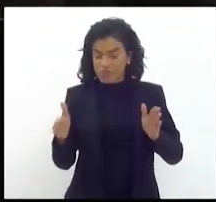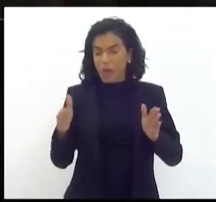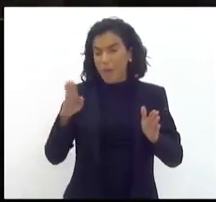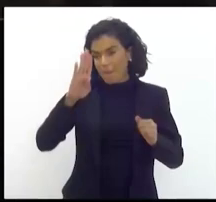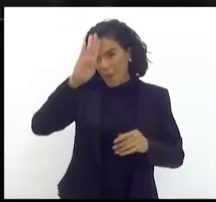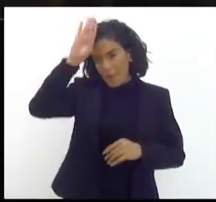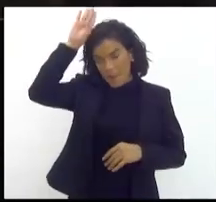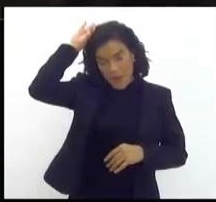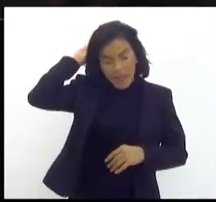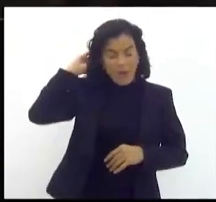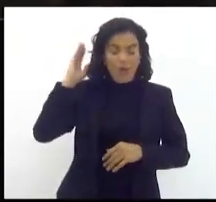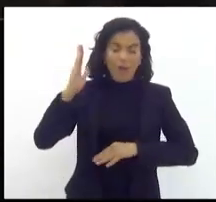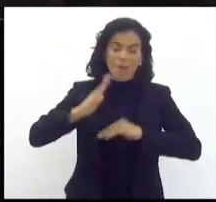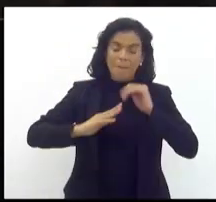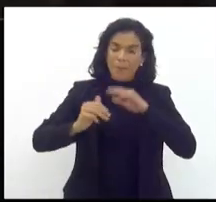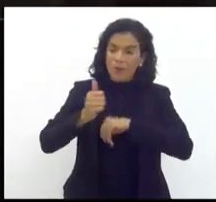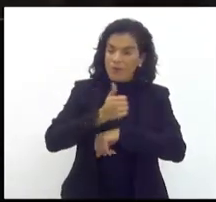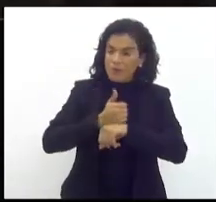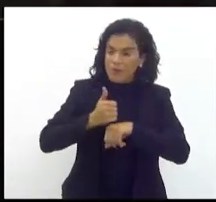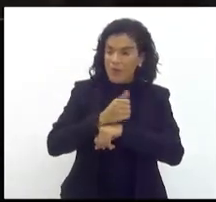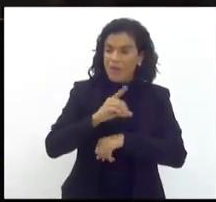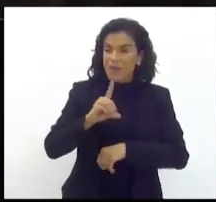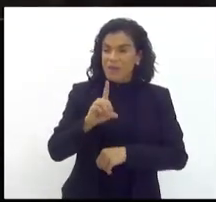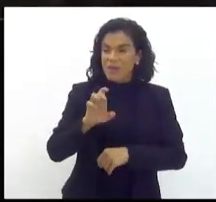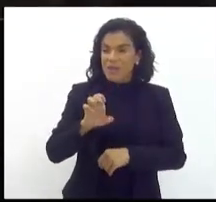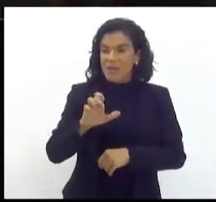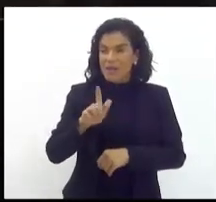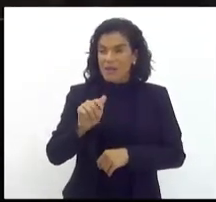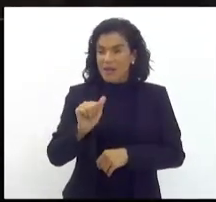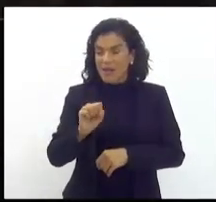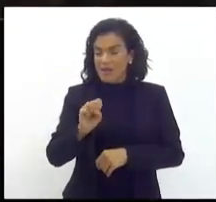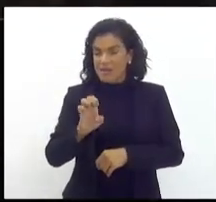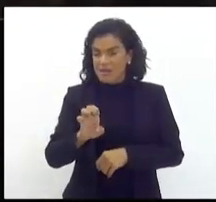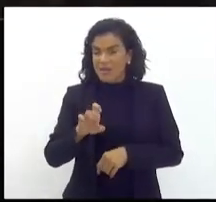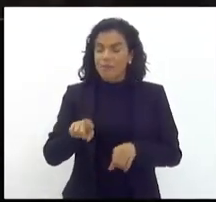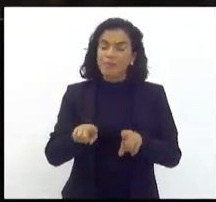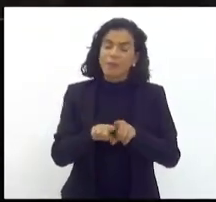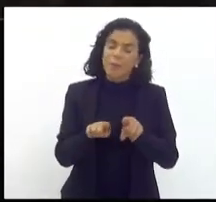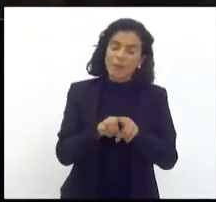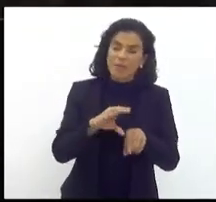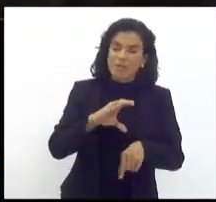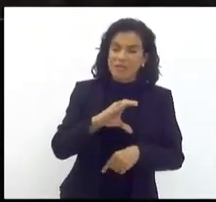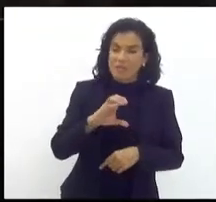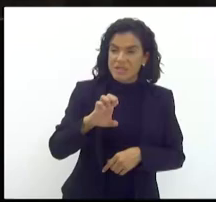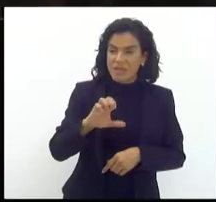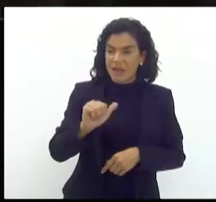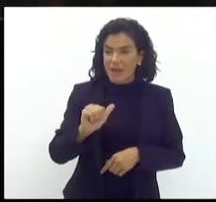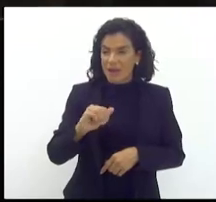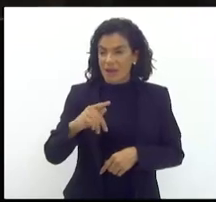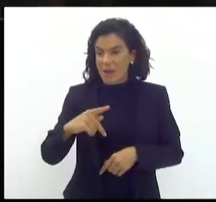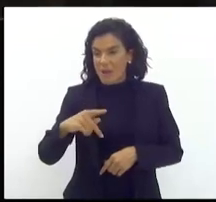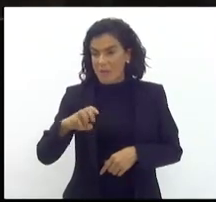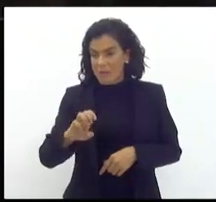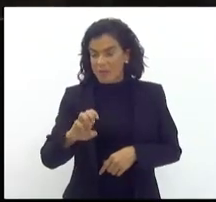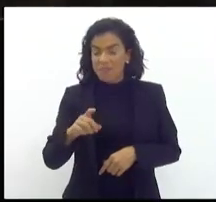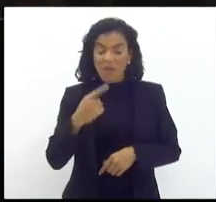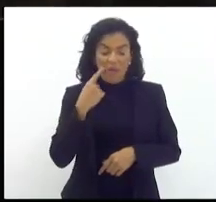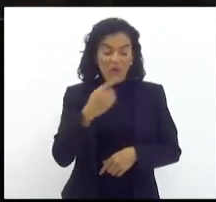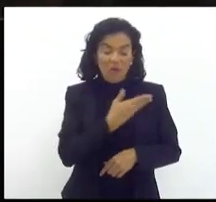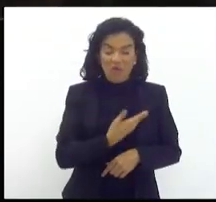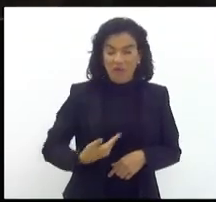bombeiros a profissionais do degase a profissionais da CEAP o governador simplesmente